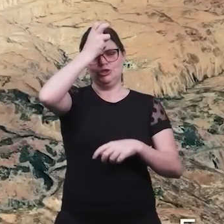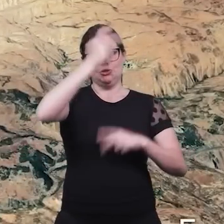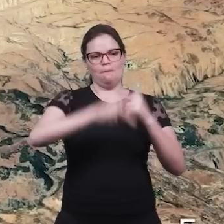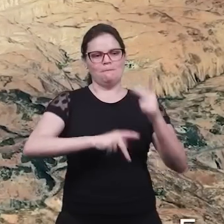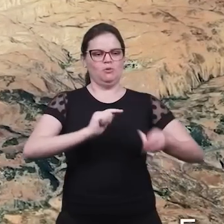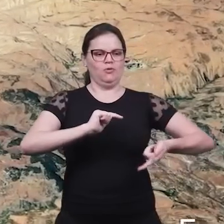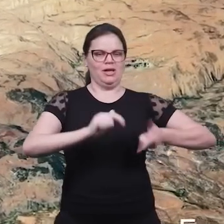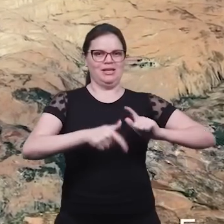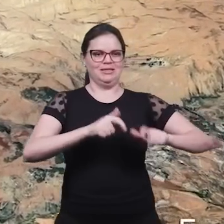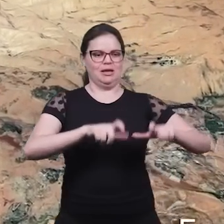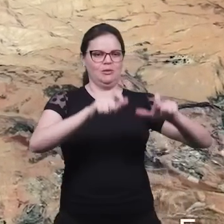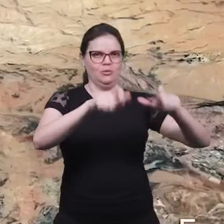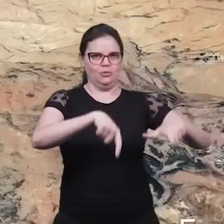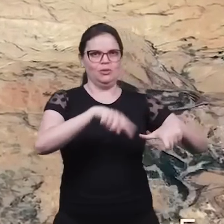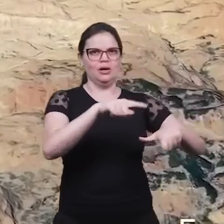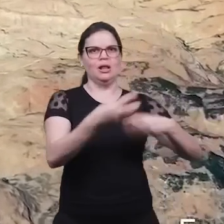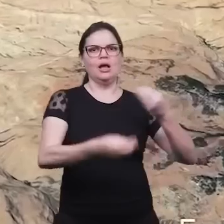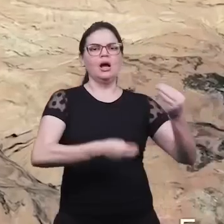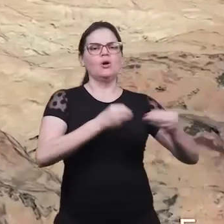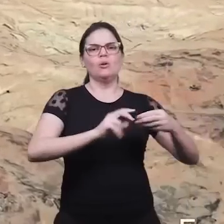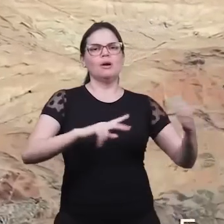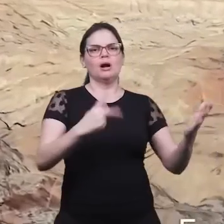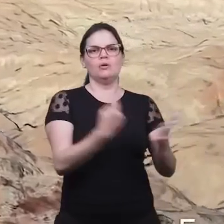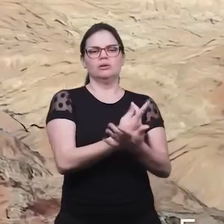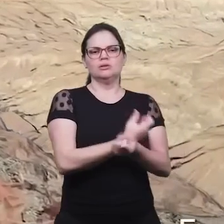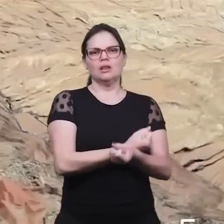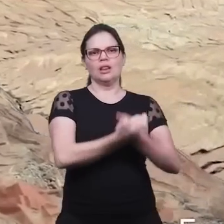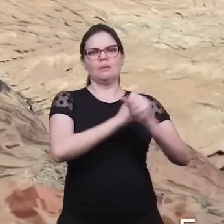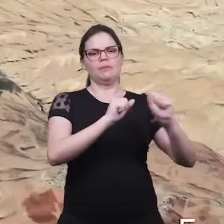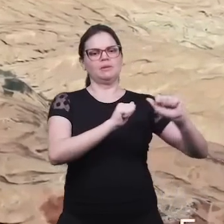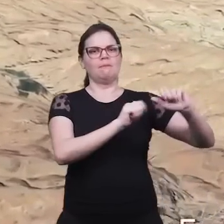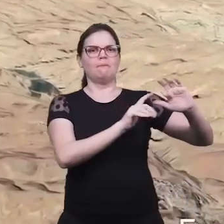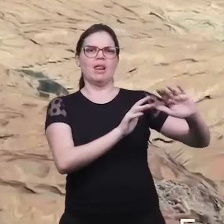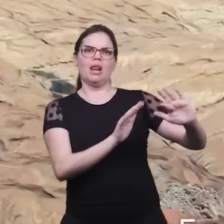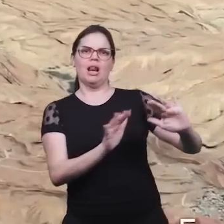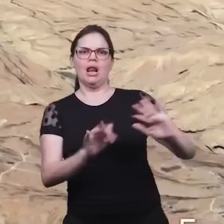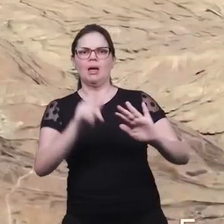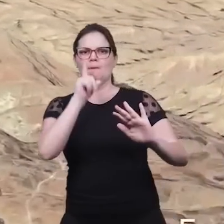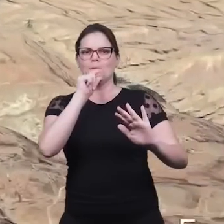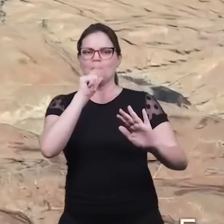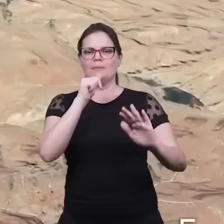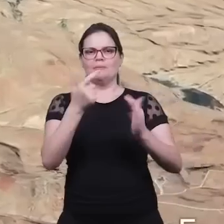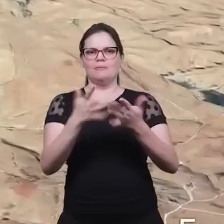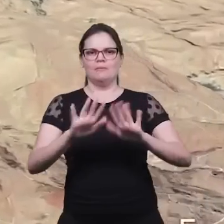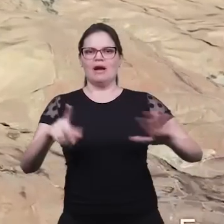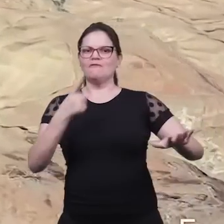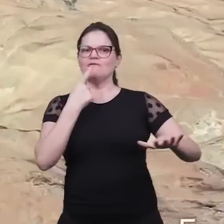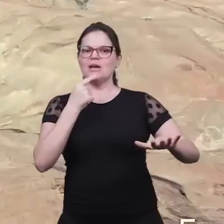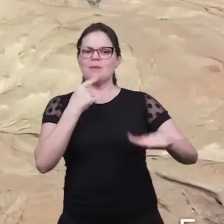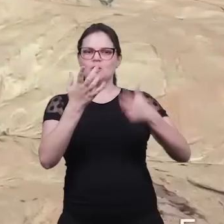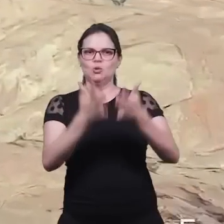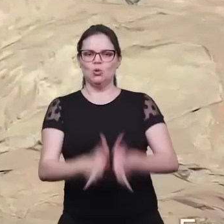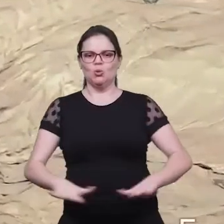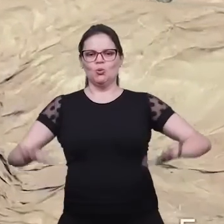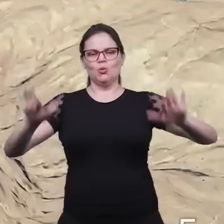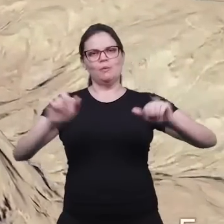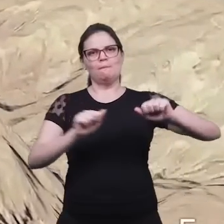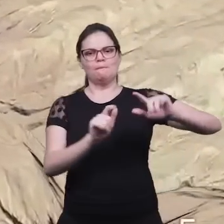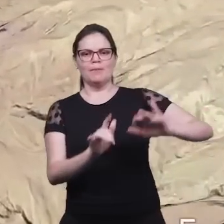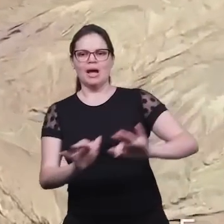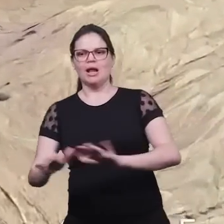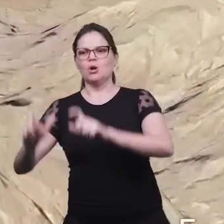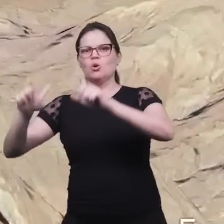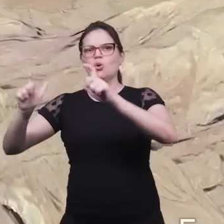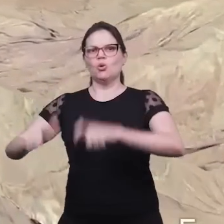saída pelo Mar Vermelho, a caminhada no deserto, até o Monte Nebo, lá onde Moisés